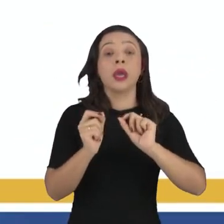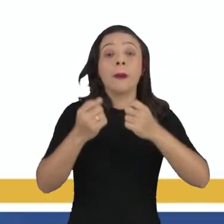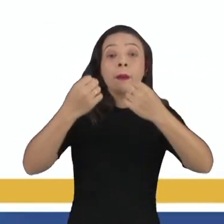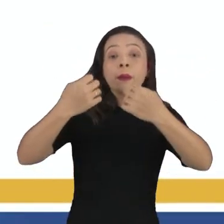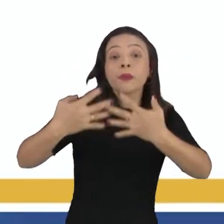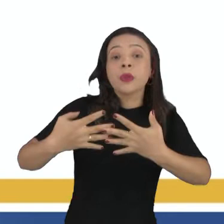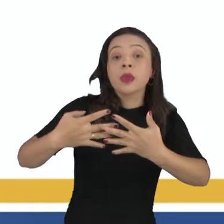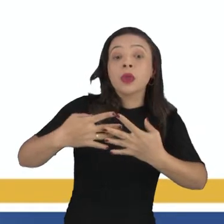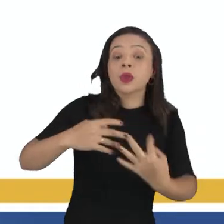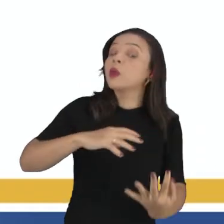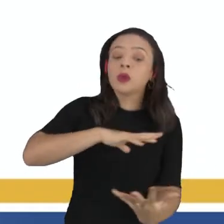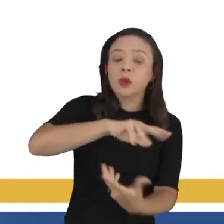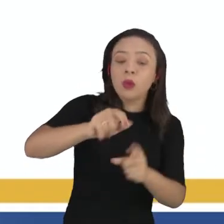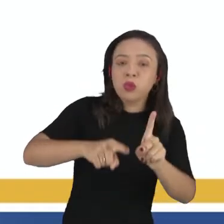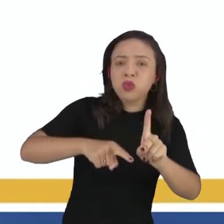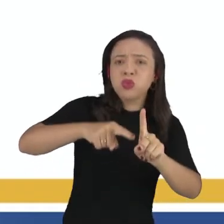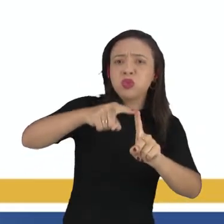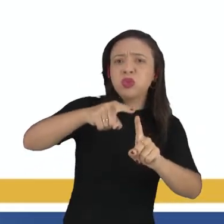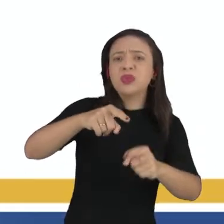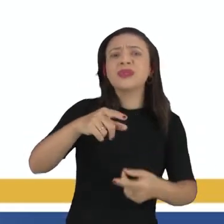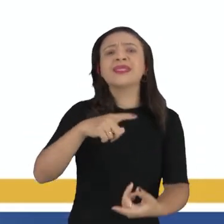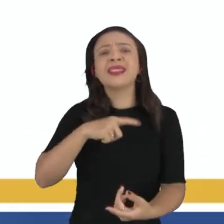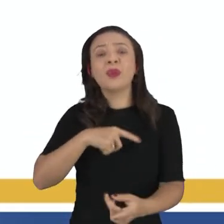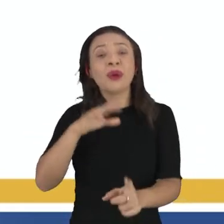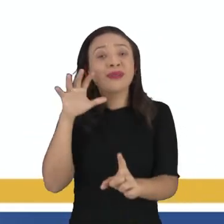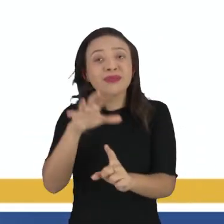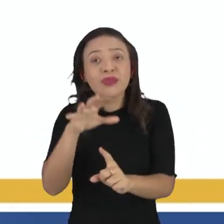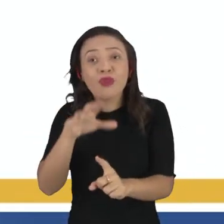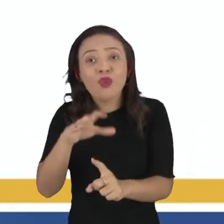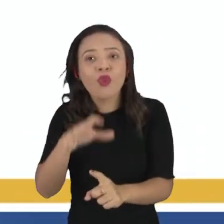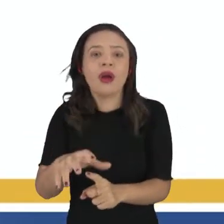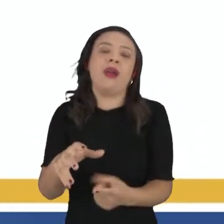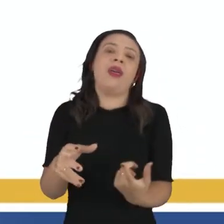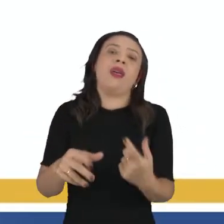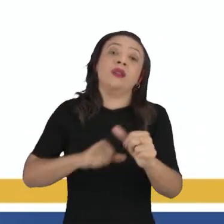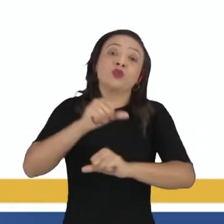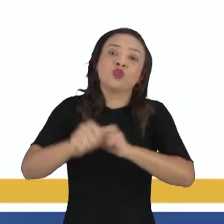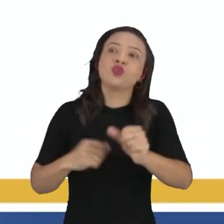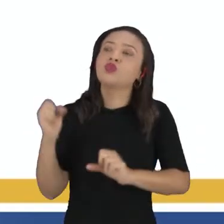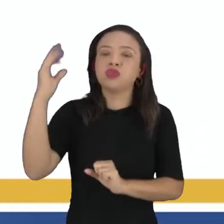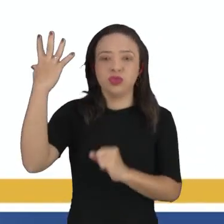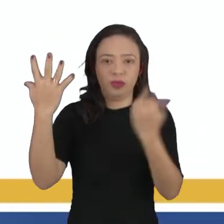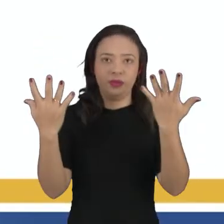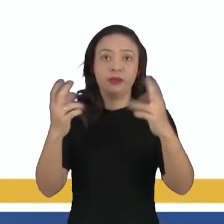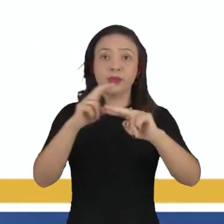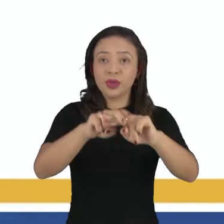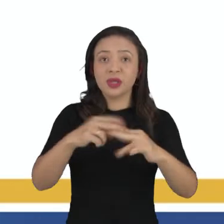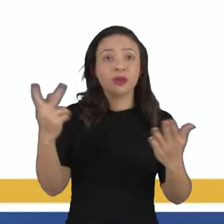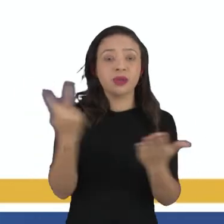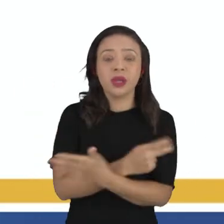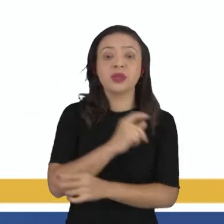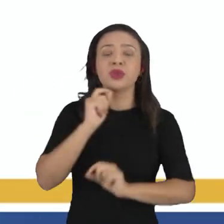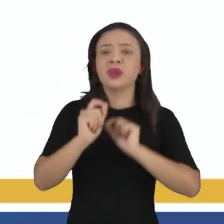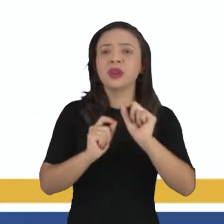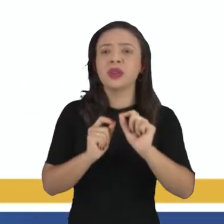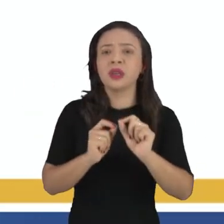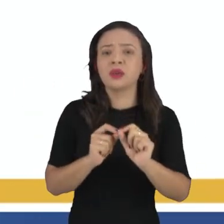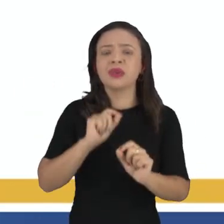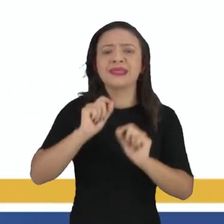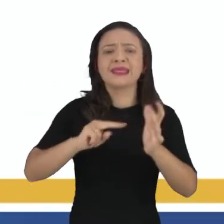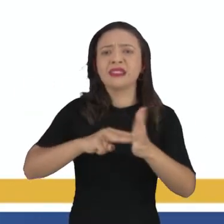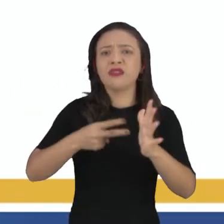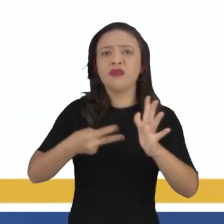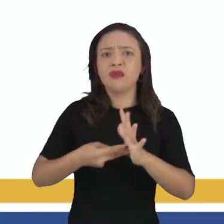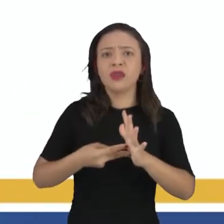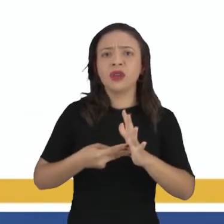ele perturba padrões climáticos. Como consequência disso, eventos extremos, né? Quando eu falo eventos climáticos